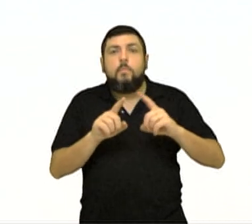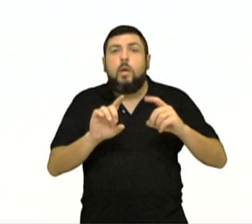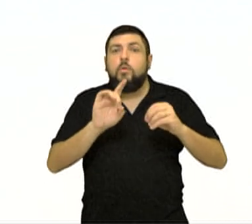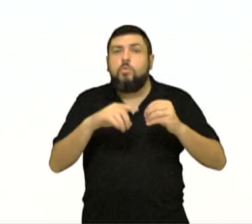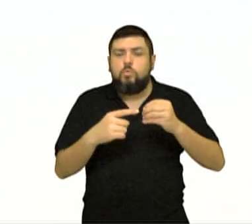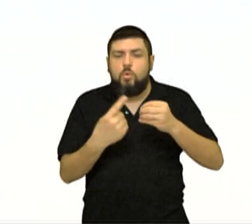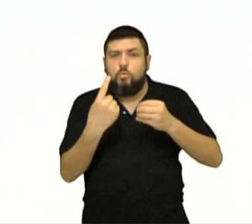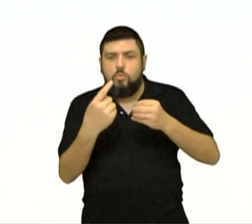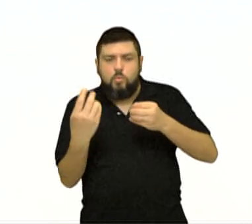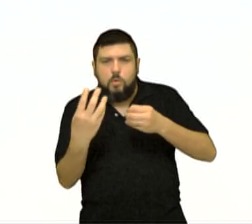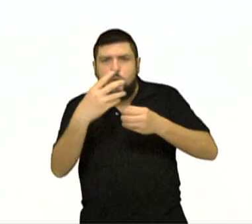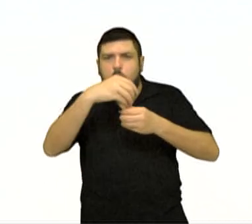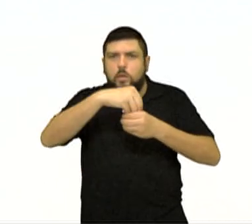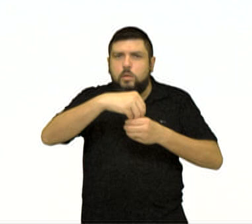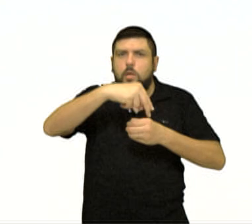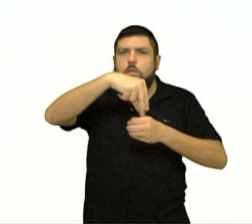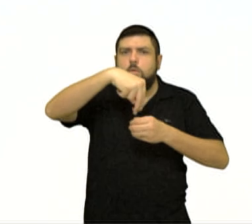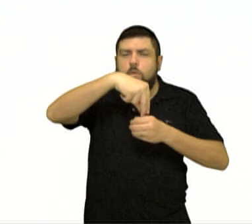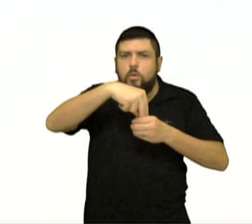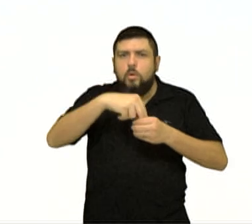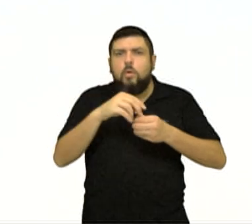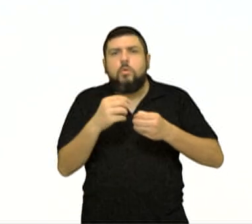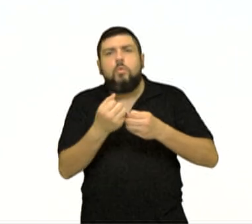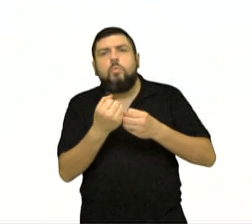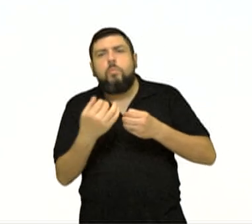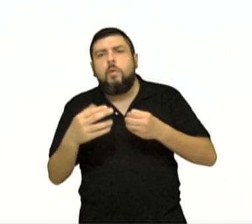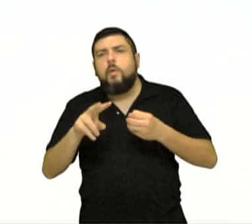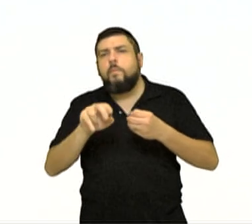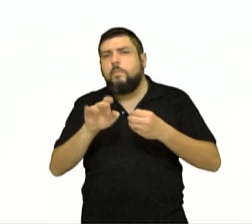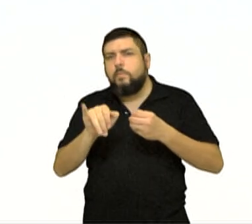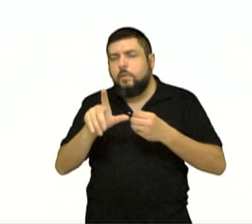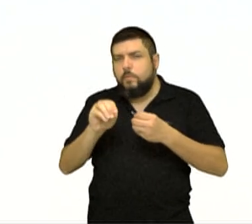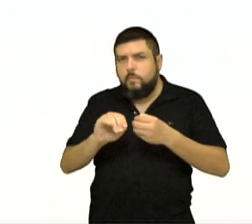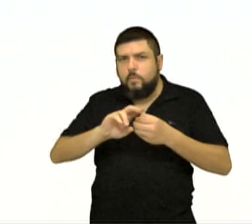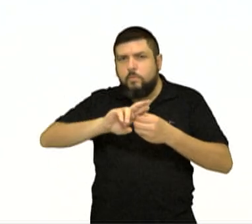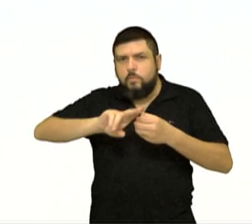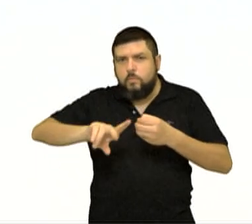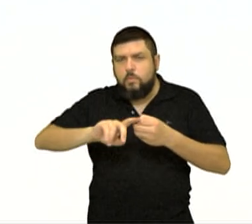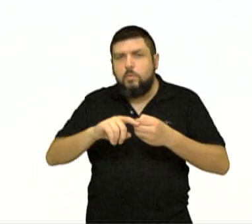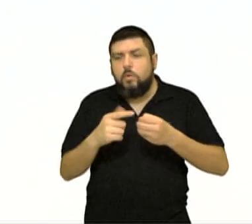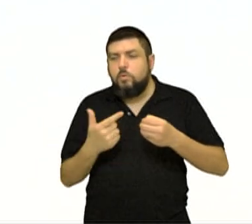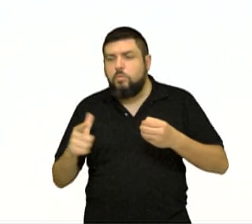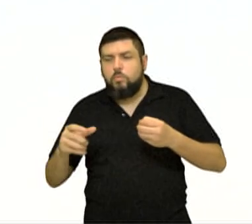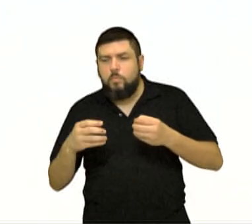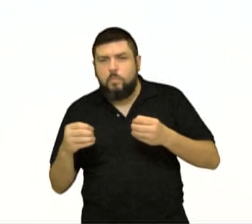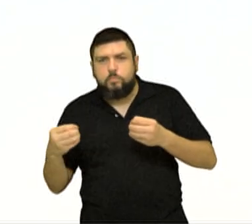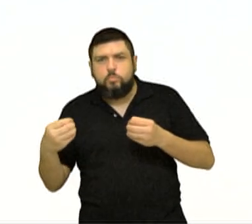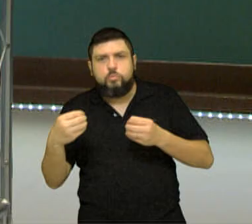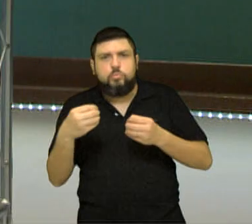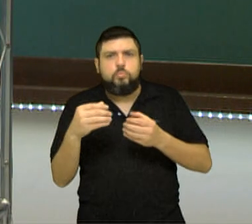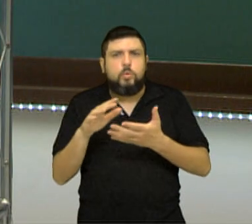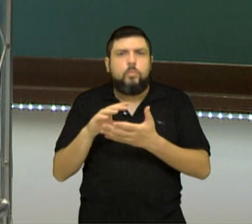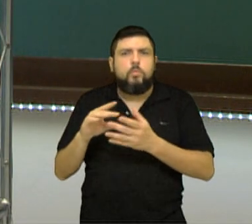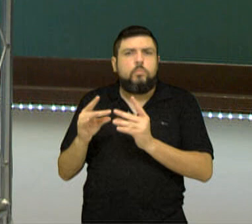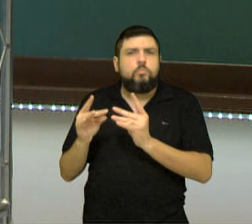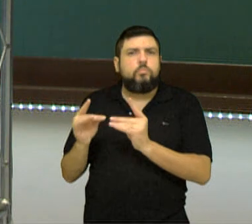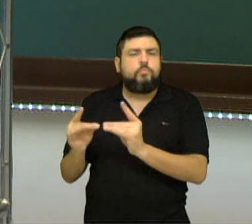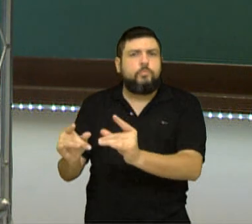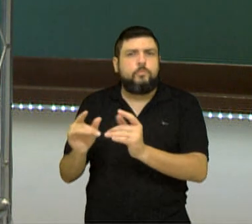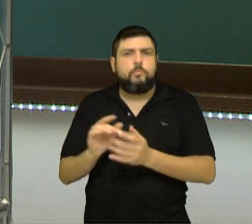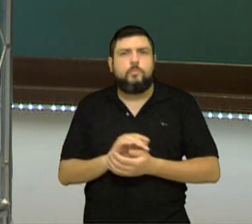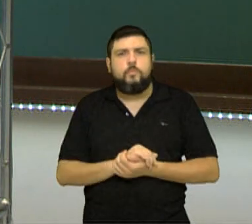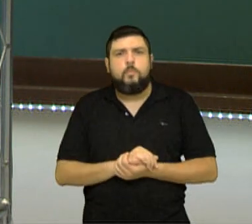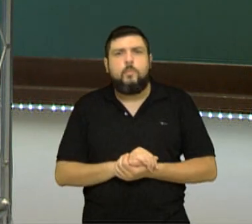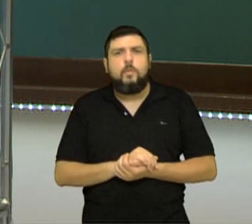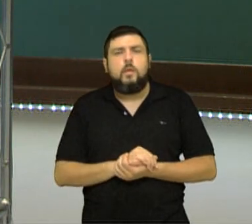os nutrientes, a quantidade X de vitelo e tudo mais, e as demais vão morrer. Então, a cada processo